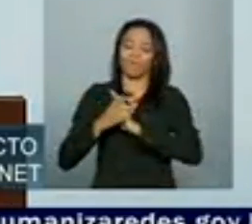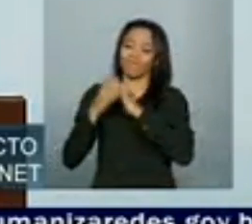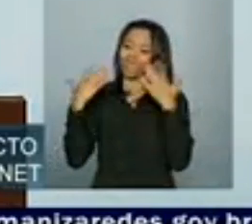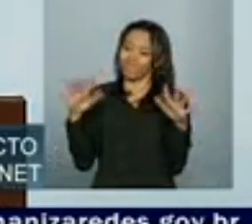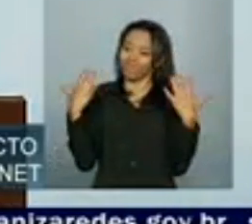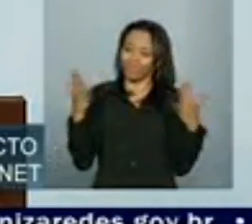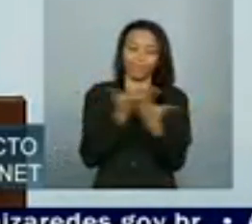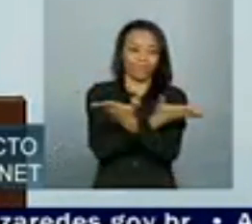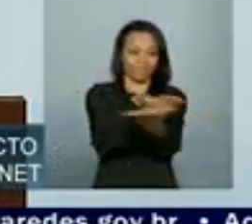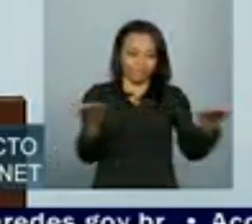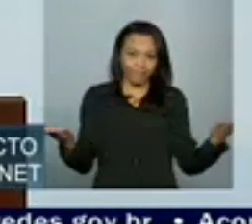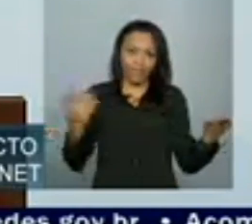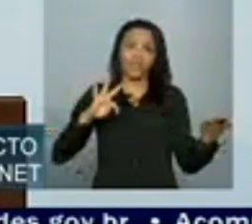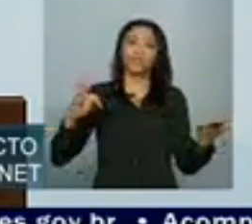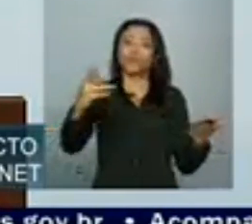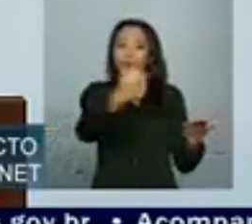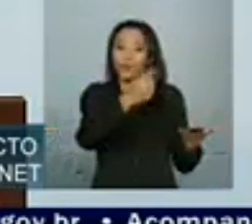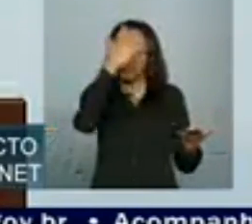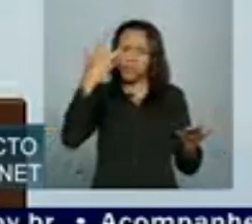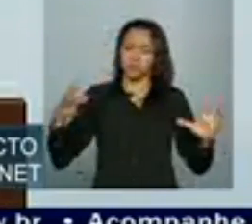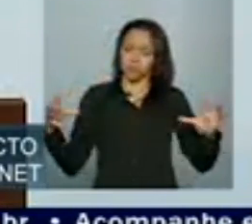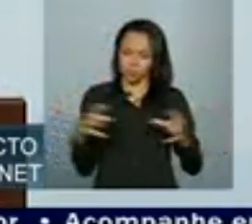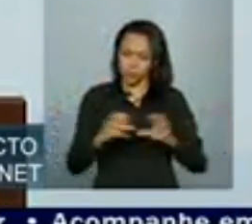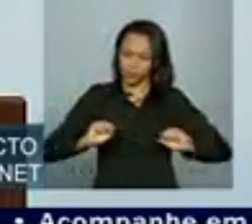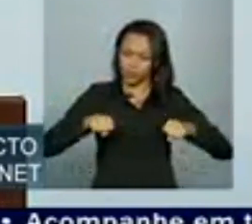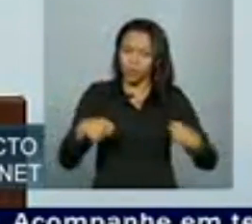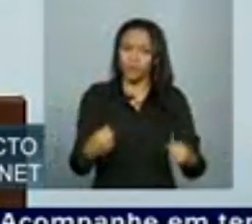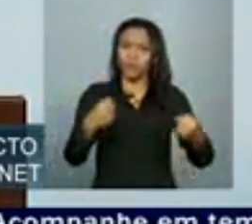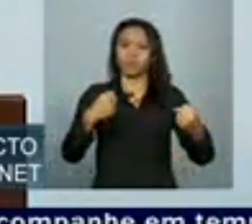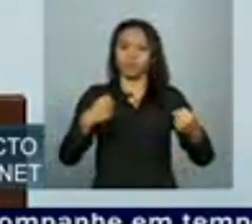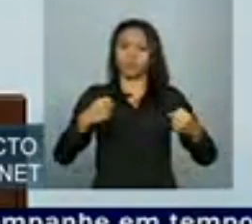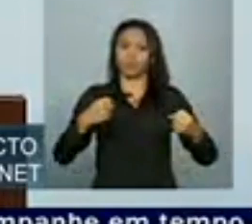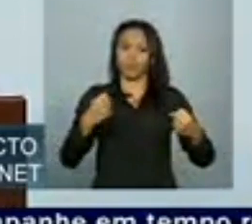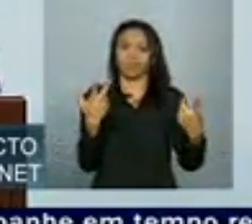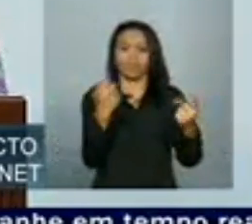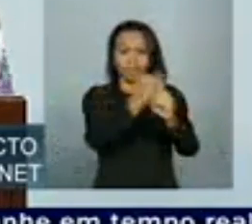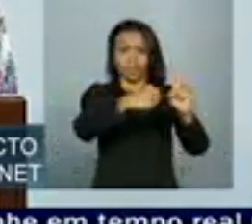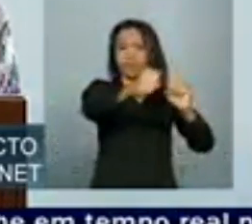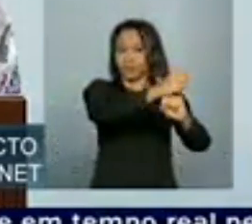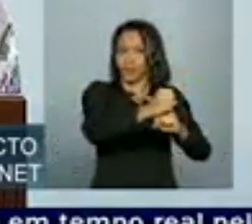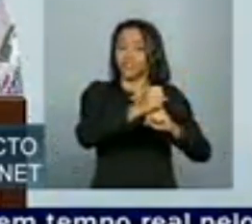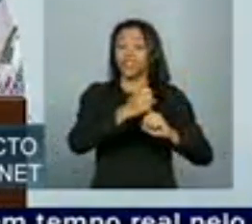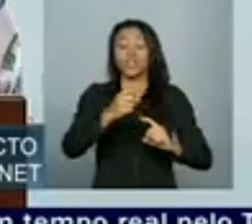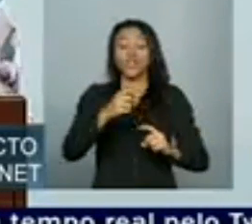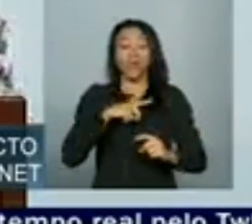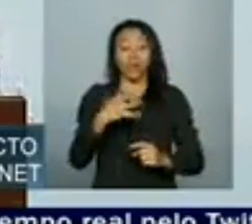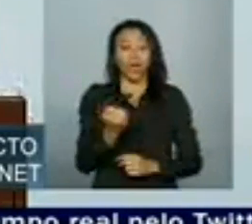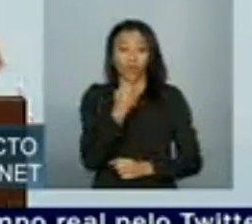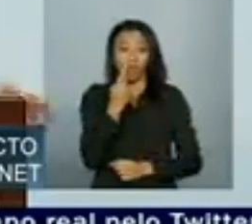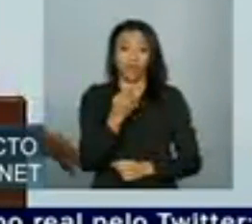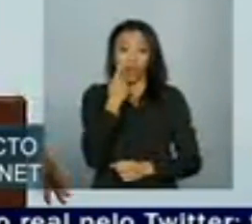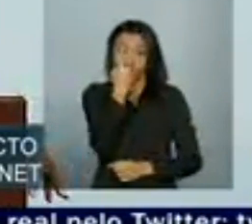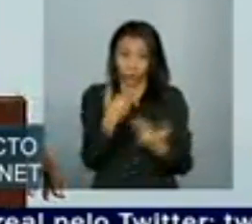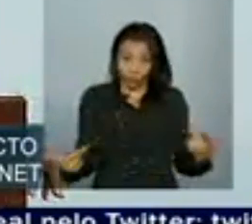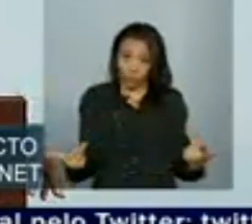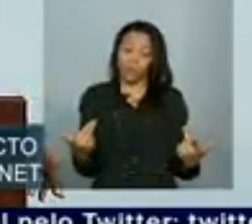aqui integram esse imenso esforço da sociedade civil. Queria fazer um destaque, saudando